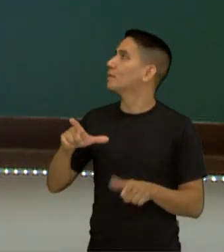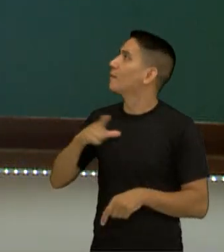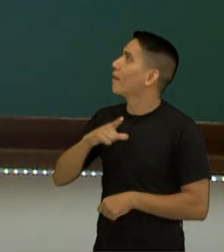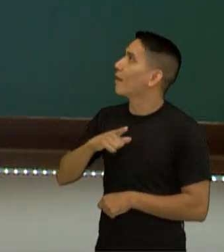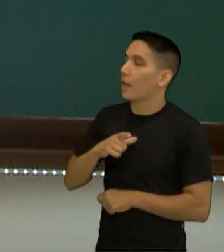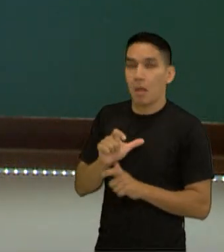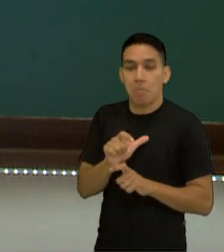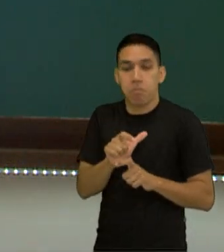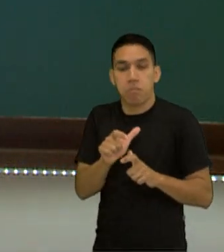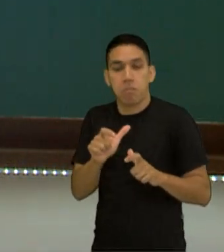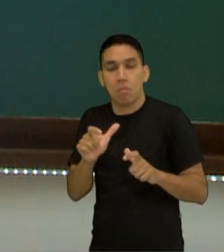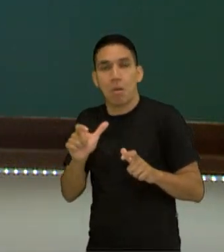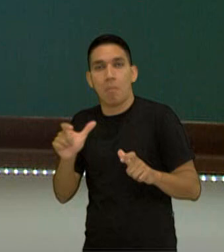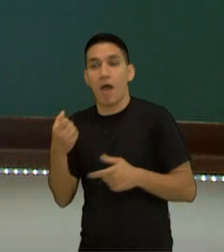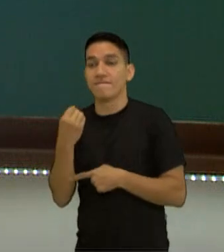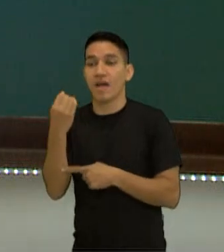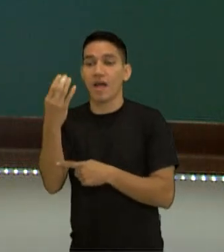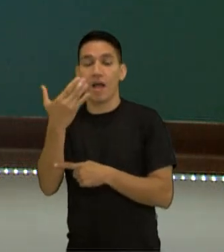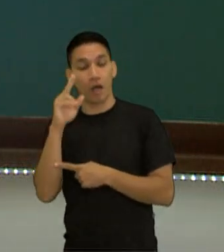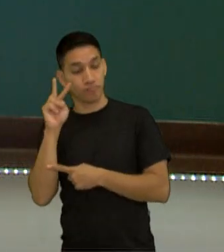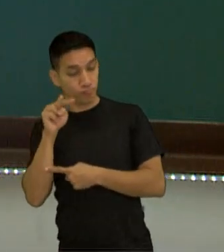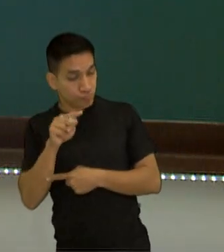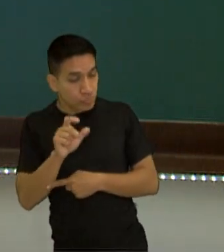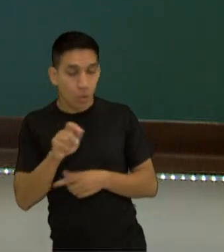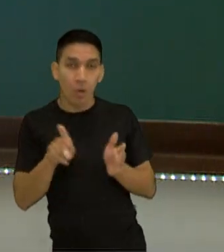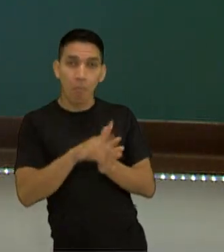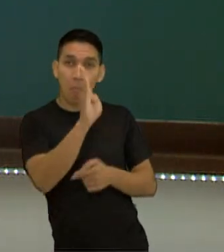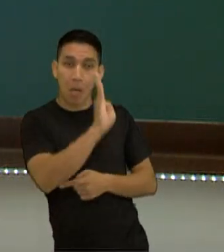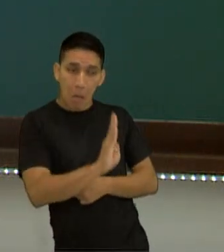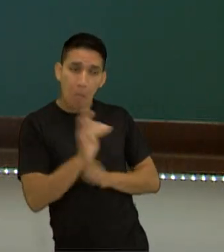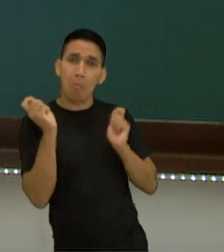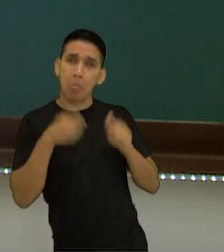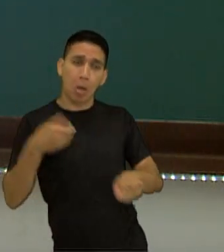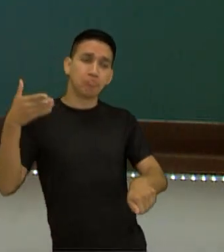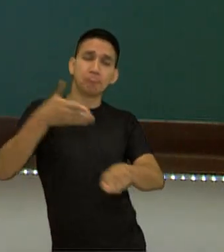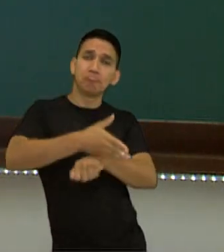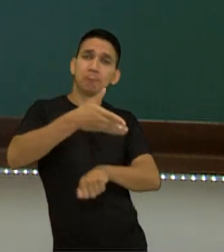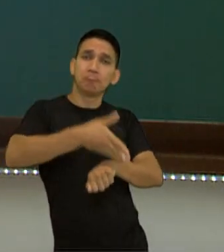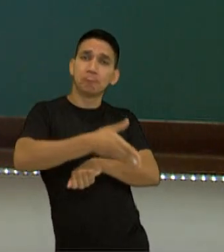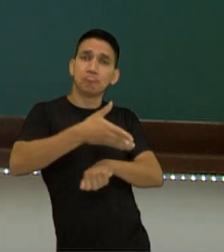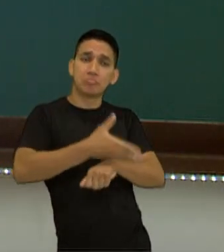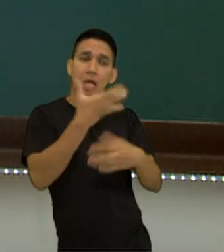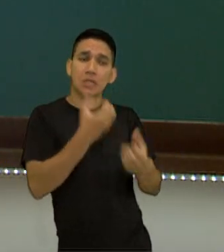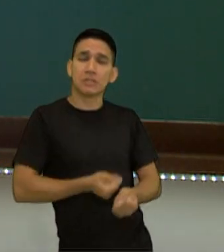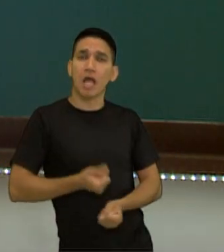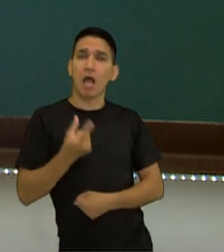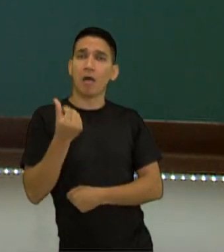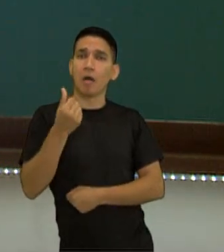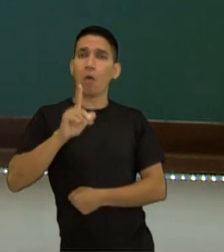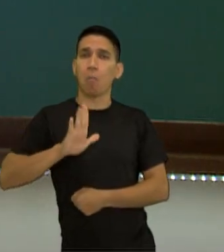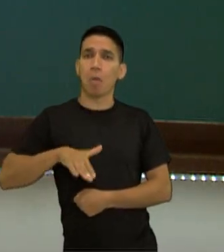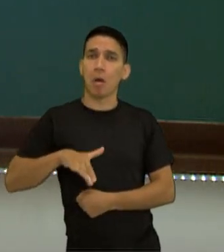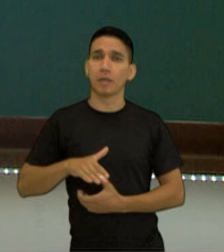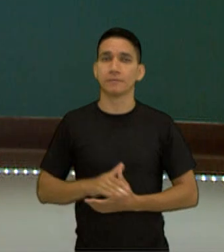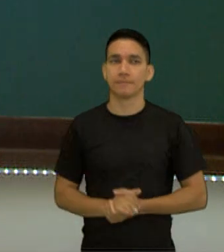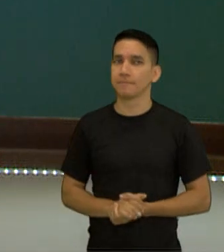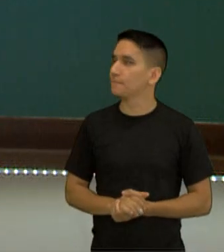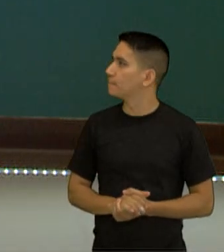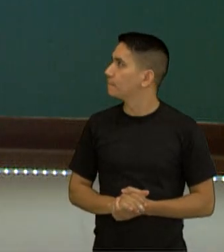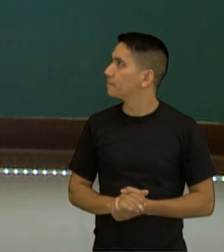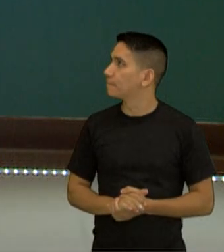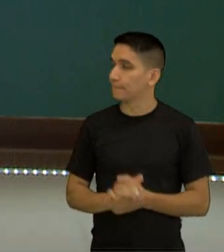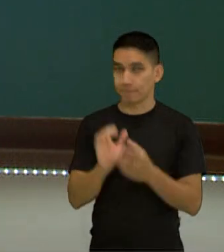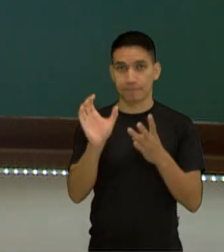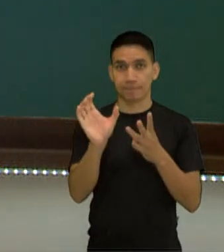têm crescentemente visto o Brasil como uma opção realista e acessível de viagem. E aqui nós temos